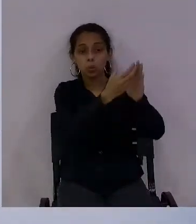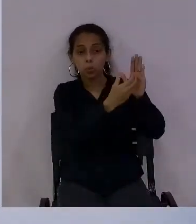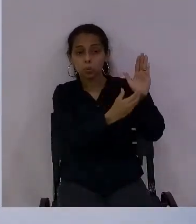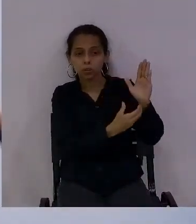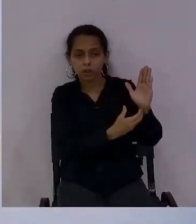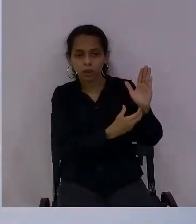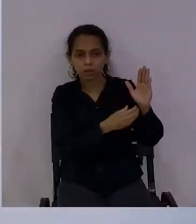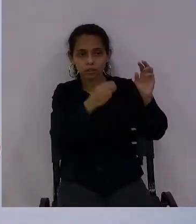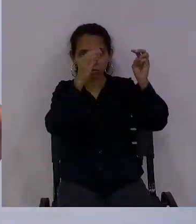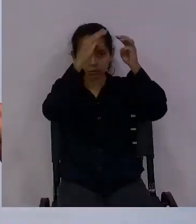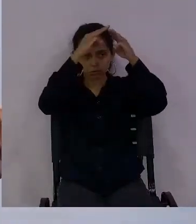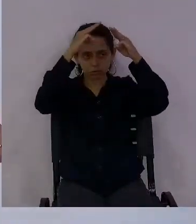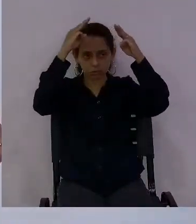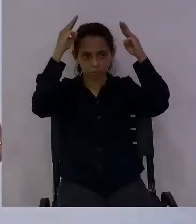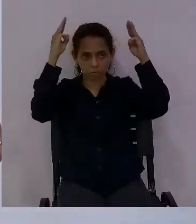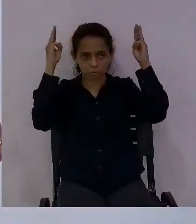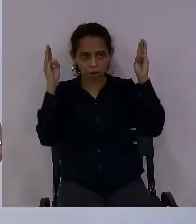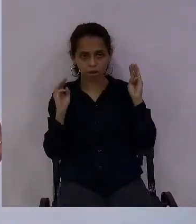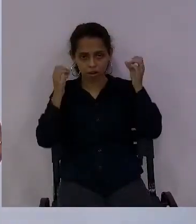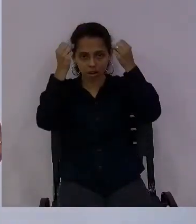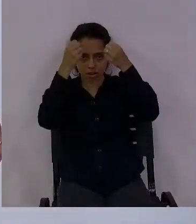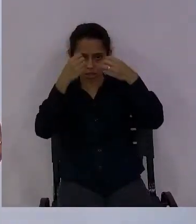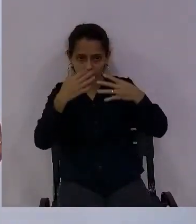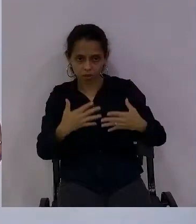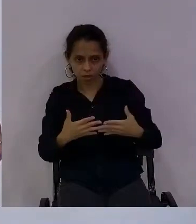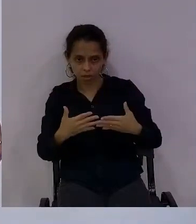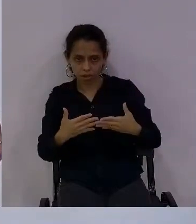obviamente Jesus retorna com ela e nós sabemos a história.